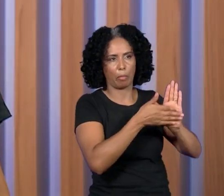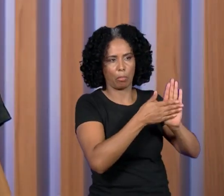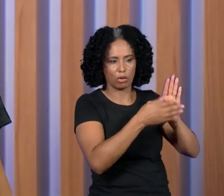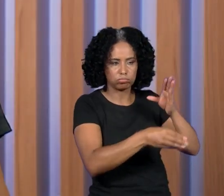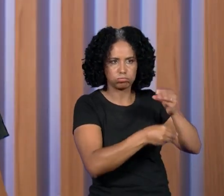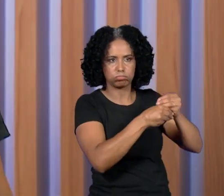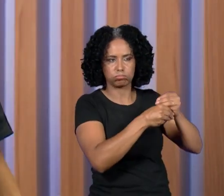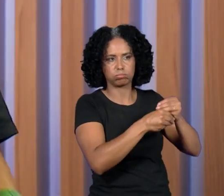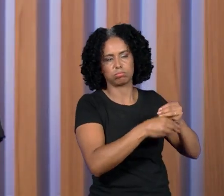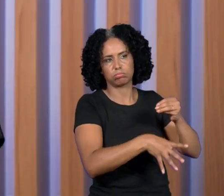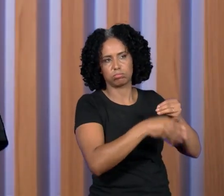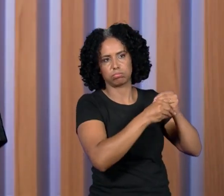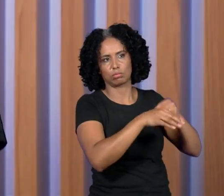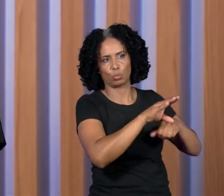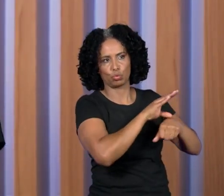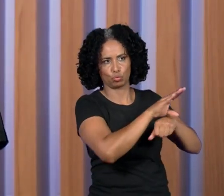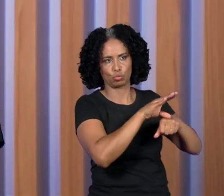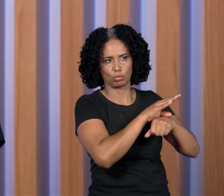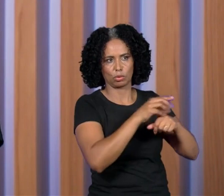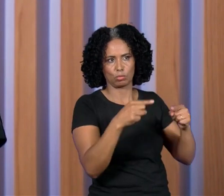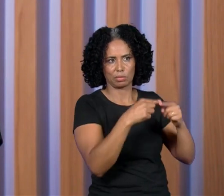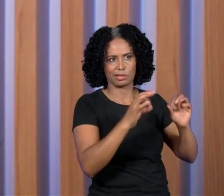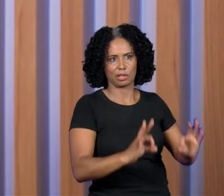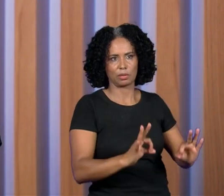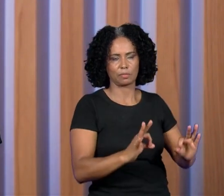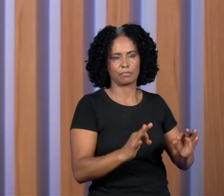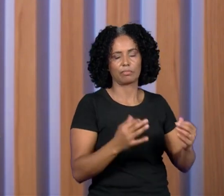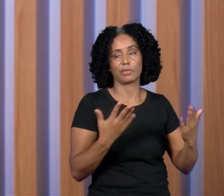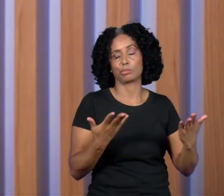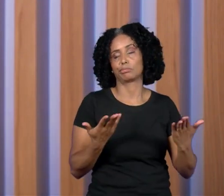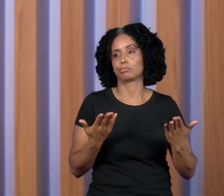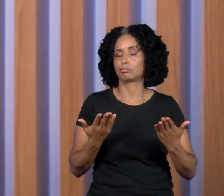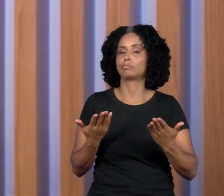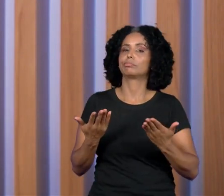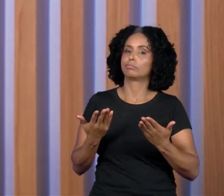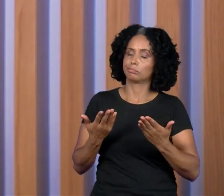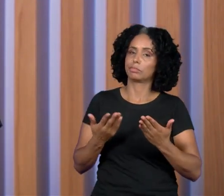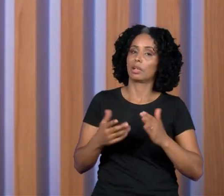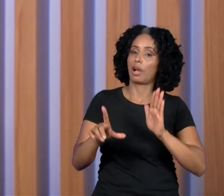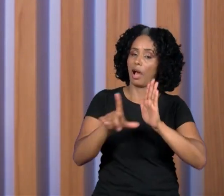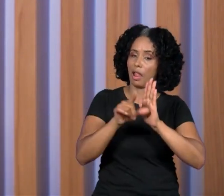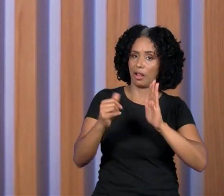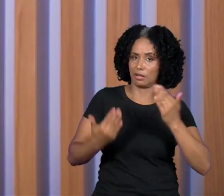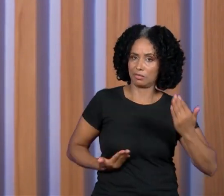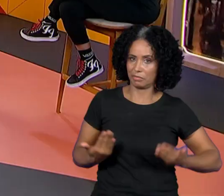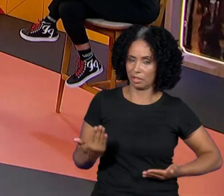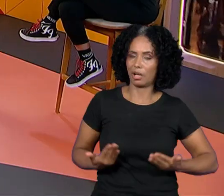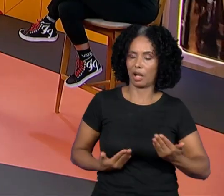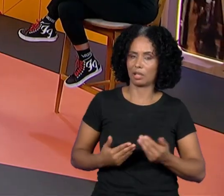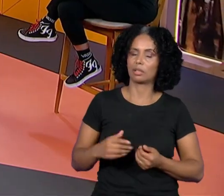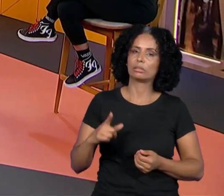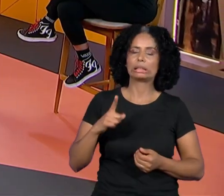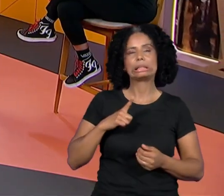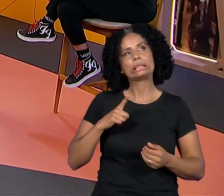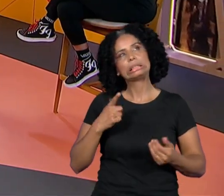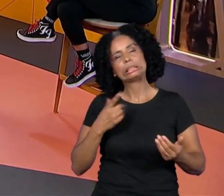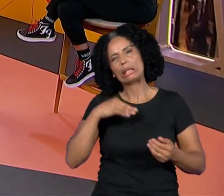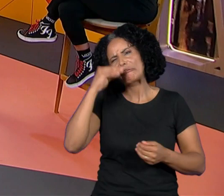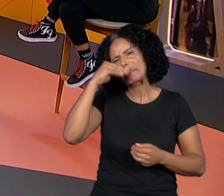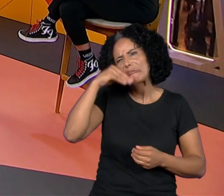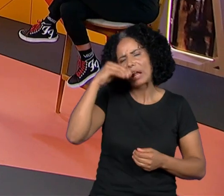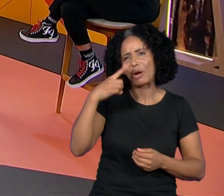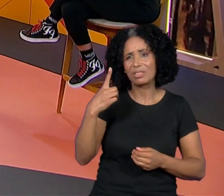Então, assim, eu acho que a PEC da doméstica, ela tem algumas fragilidades. Por mais que foi um avanço de 10 anos, mas não existe